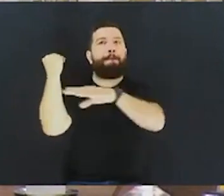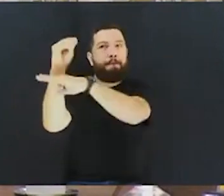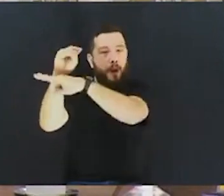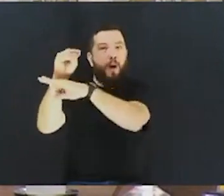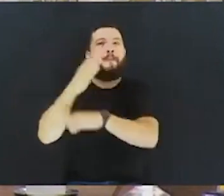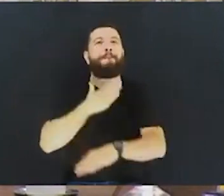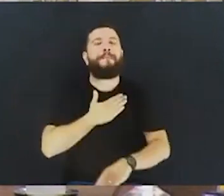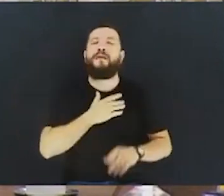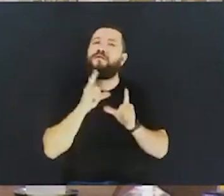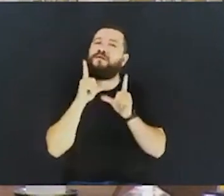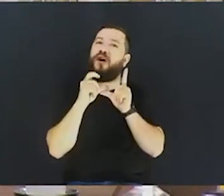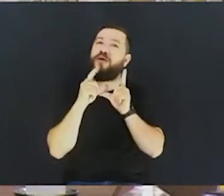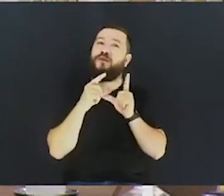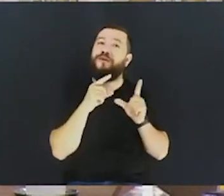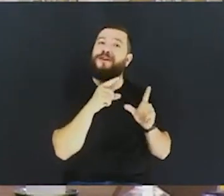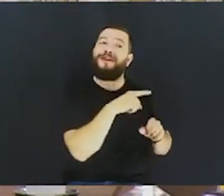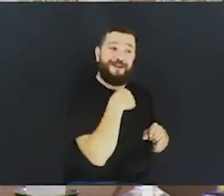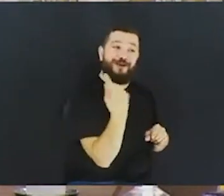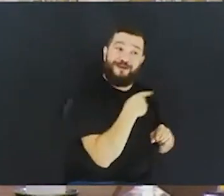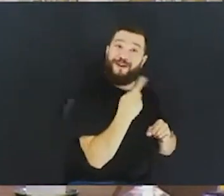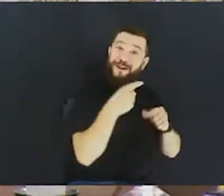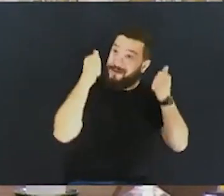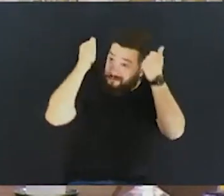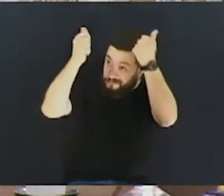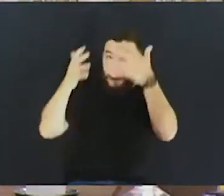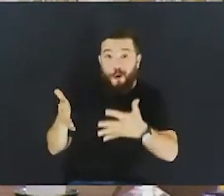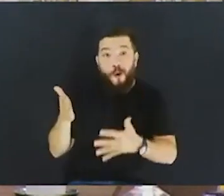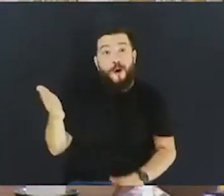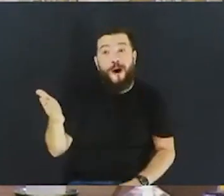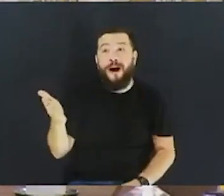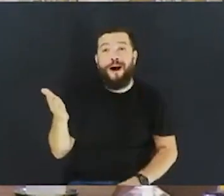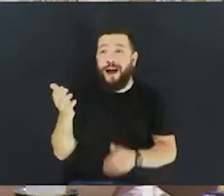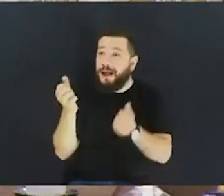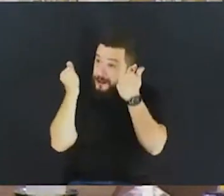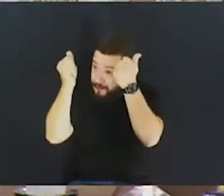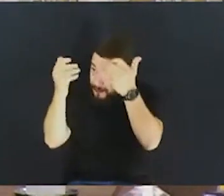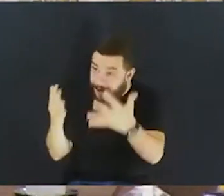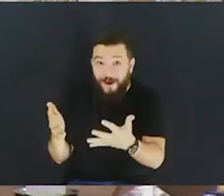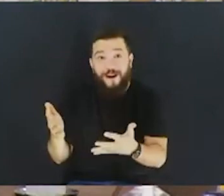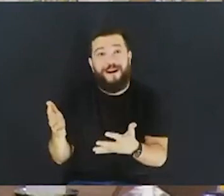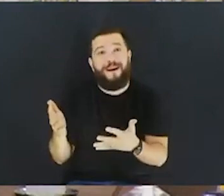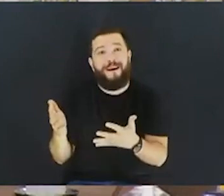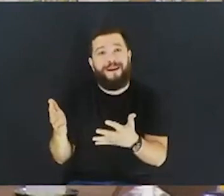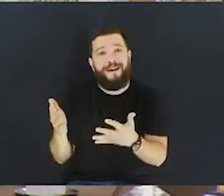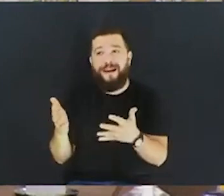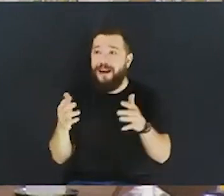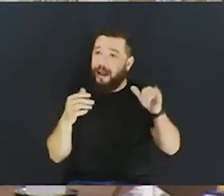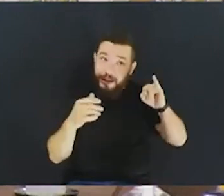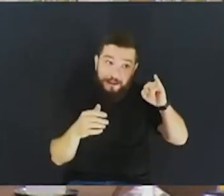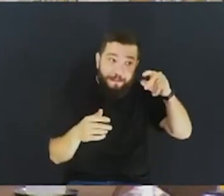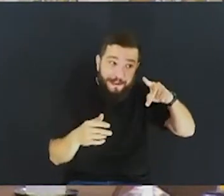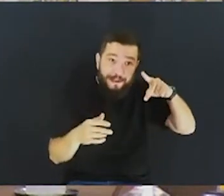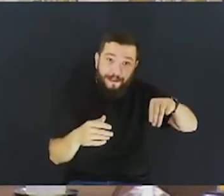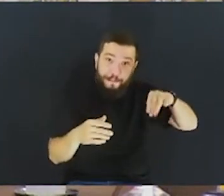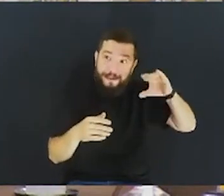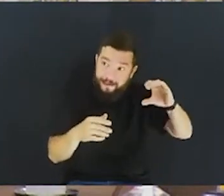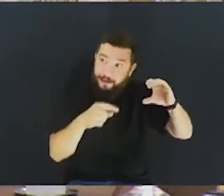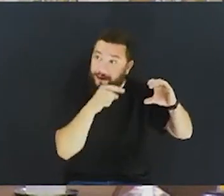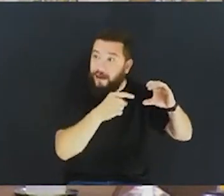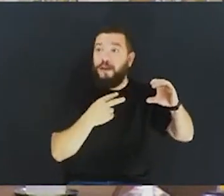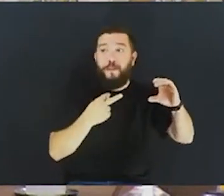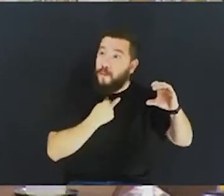explicando para eles qual era o real sintoma do IPMC. Então, eu quero falar